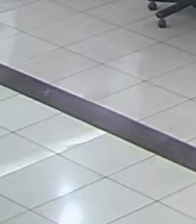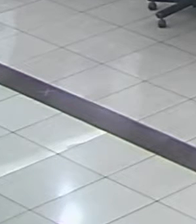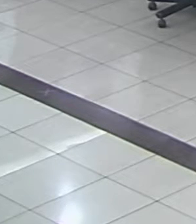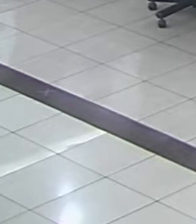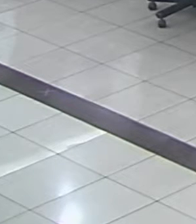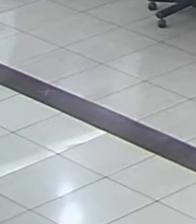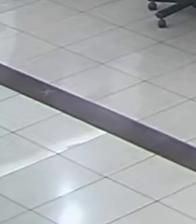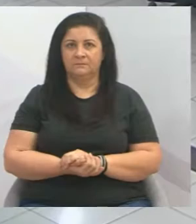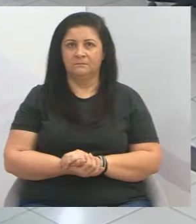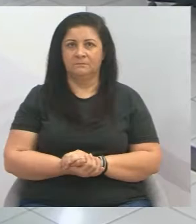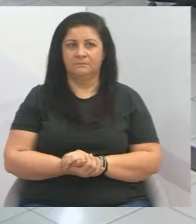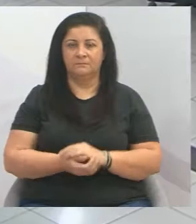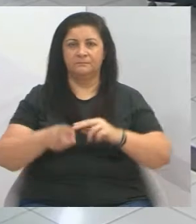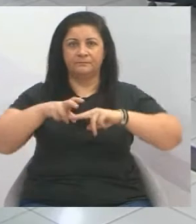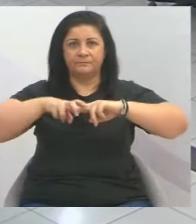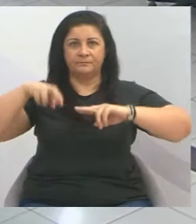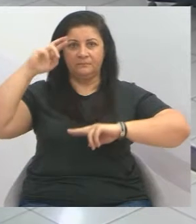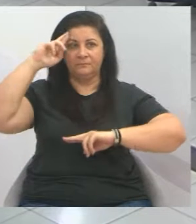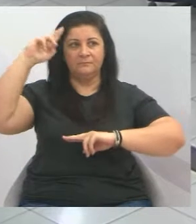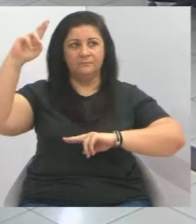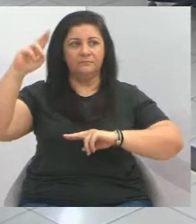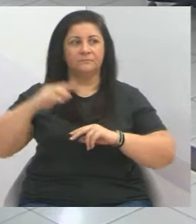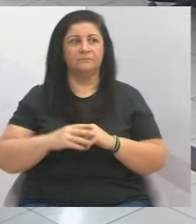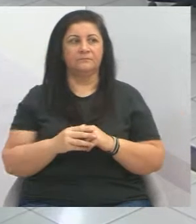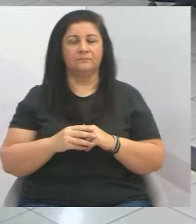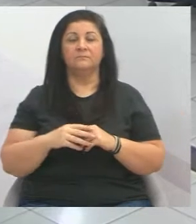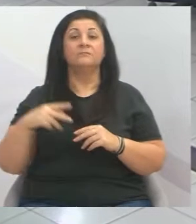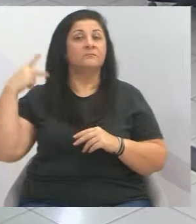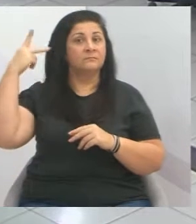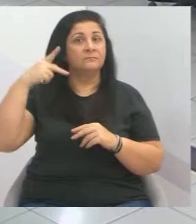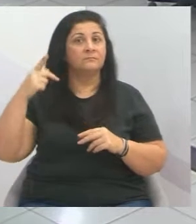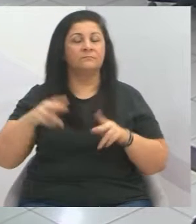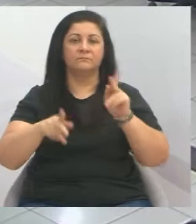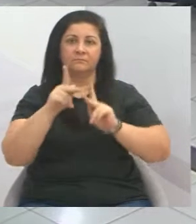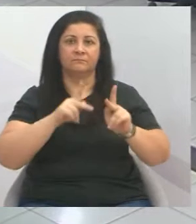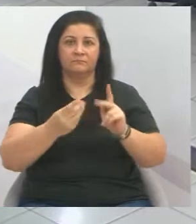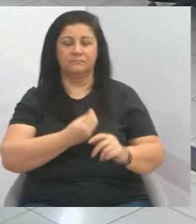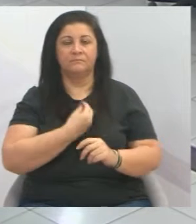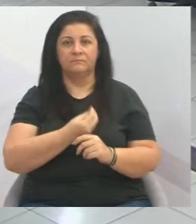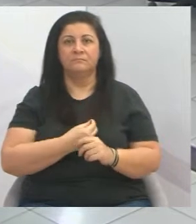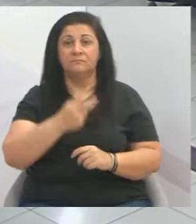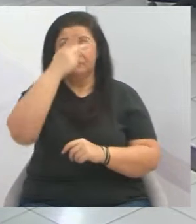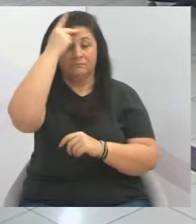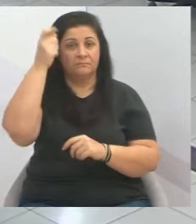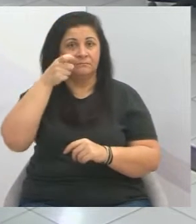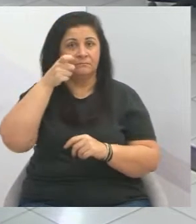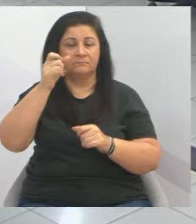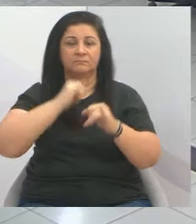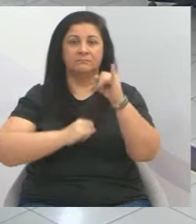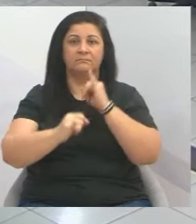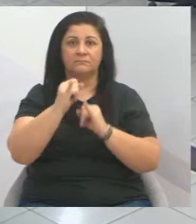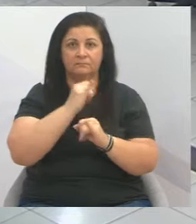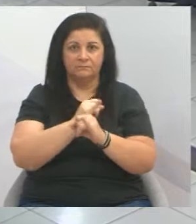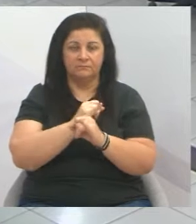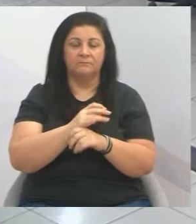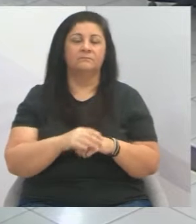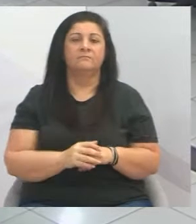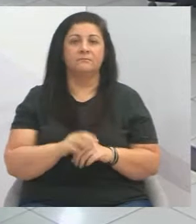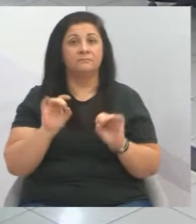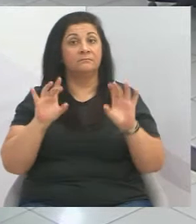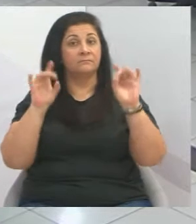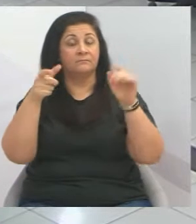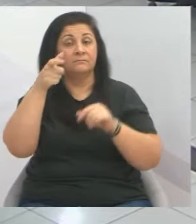os senhores membros da mesa senhores vereadores senhor servidores público presente senhores telespectadores senhores Internauta em